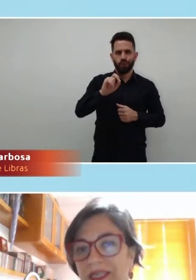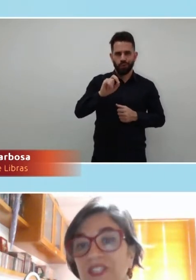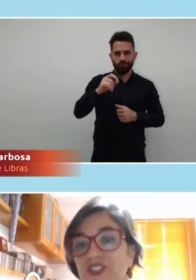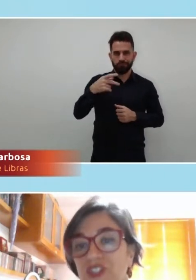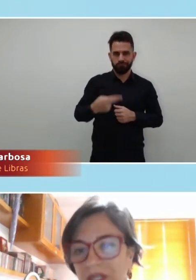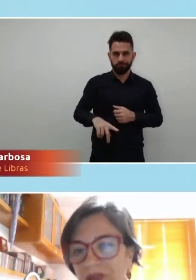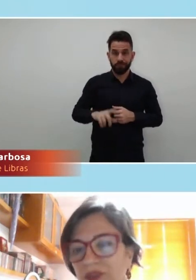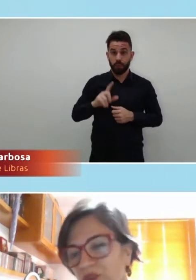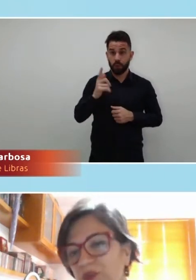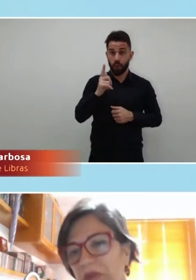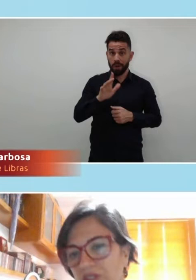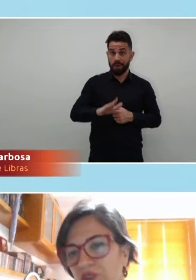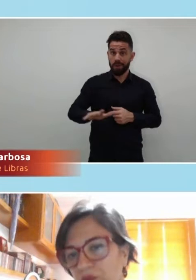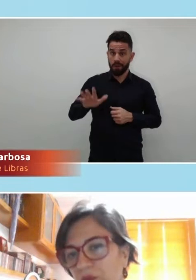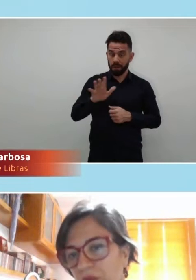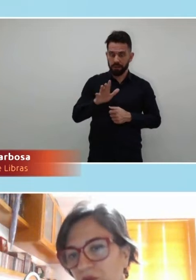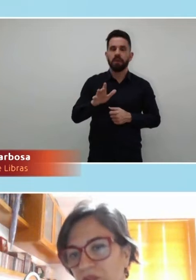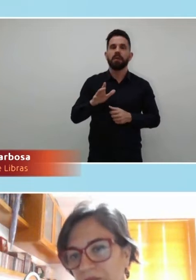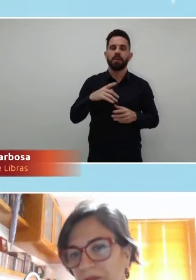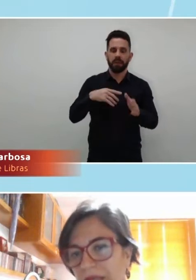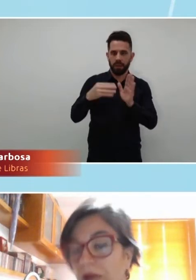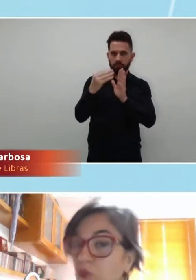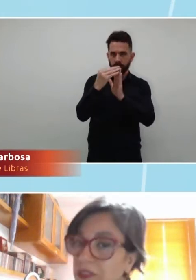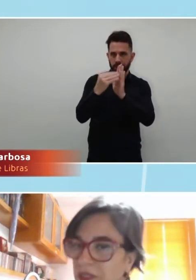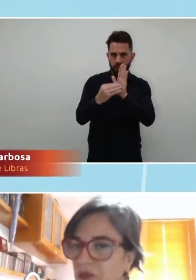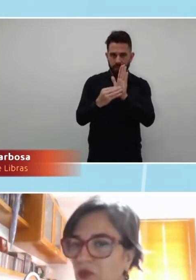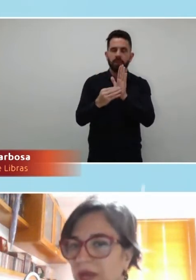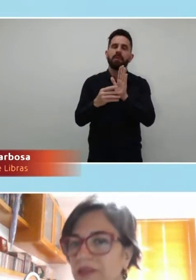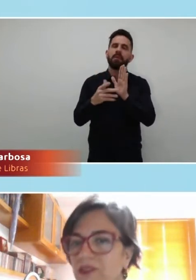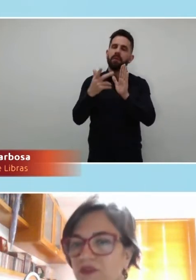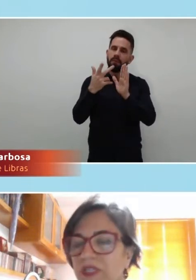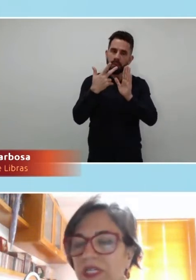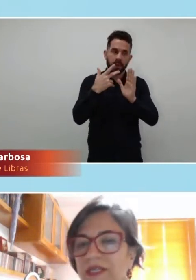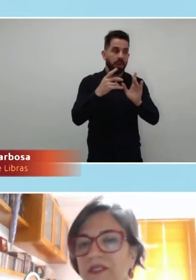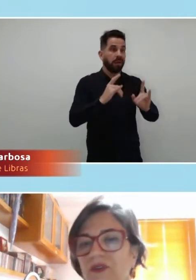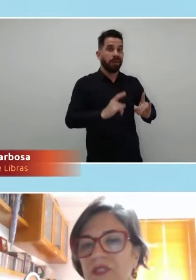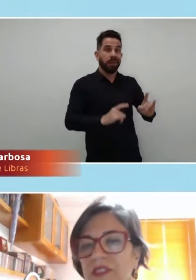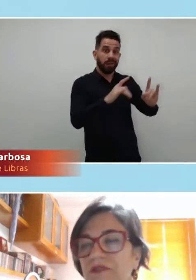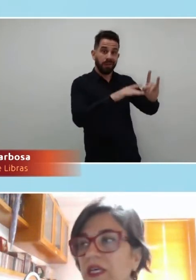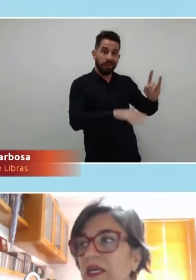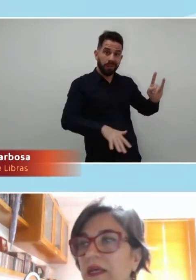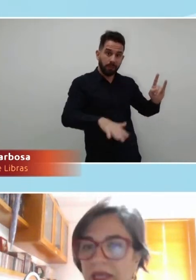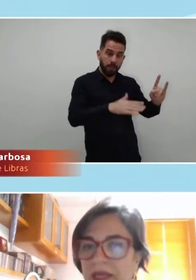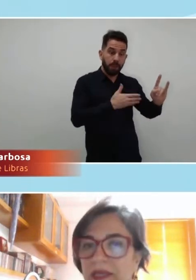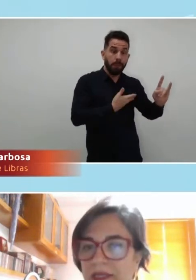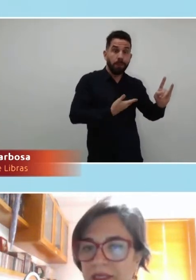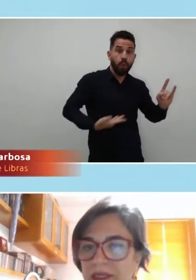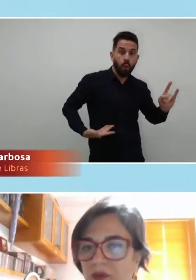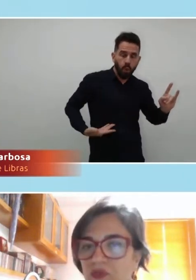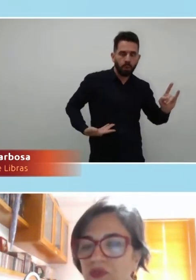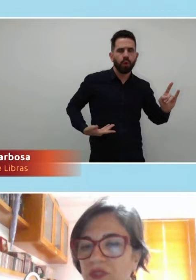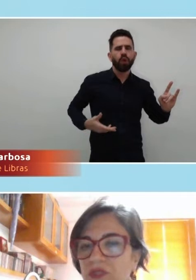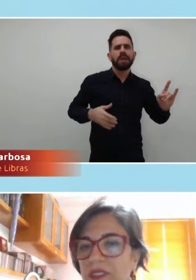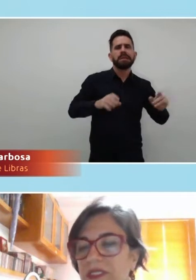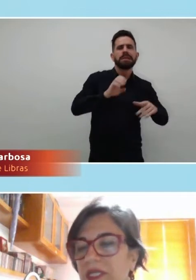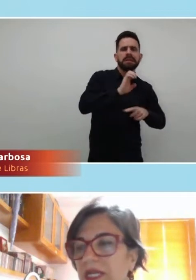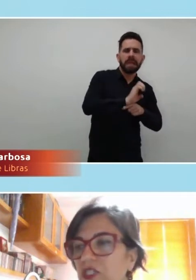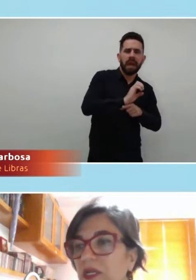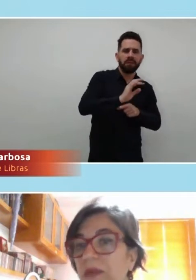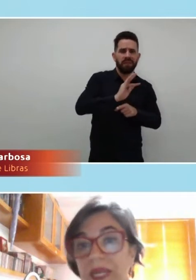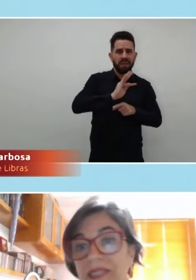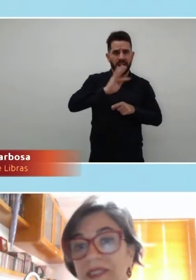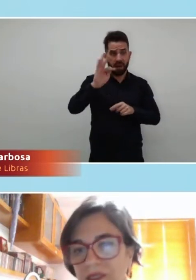que indicam que os prédios públicos, né, os estaduais e os federais, inclusive, aqui construídos na